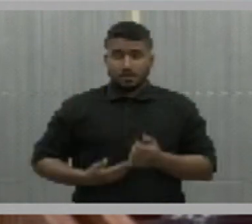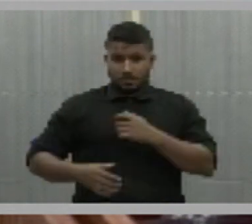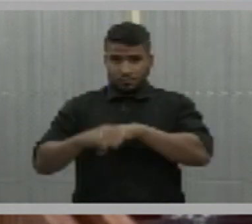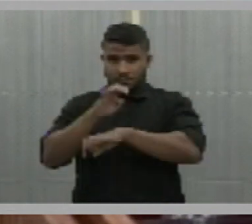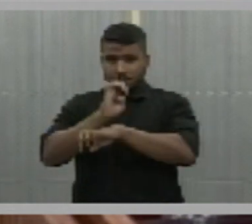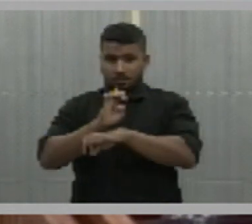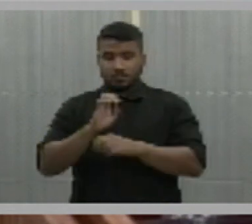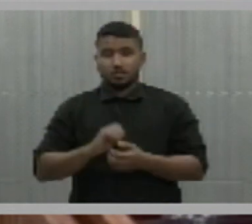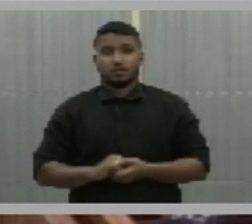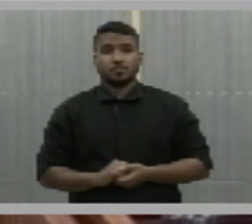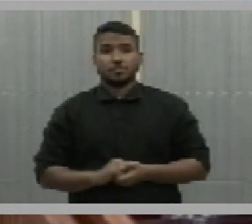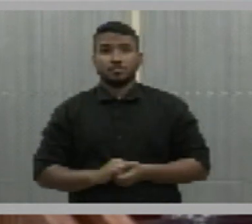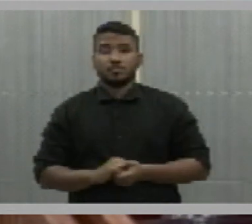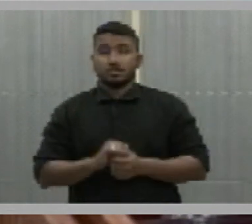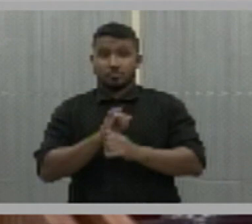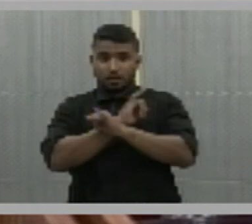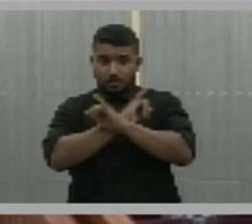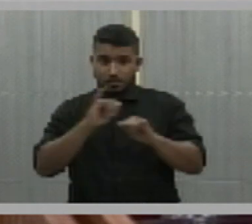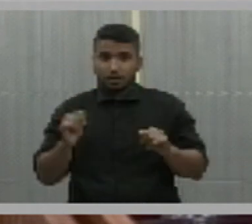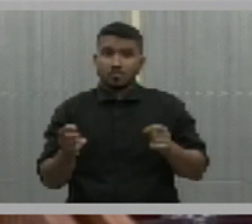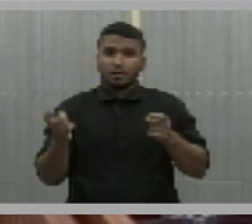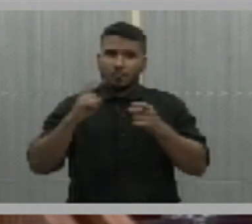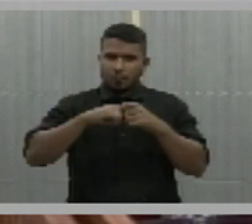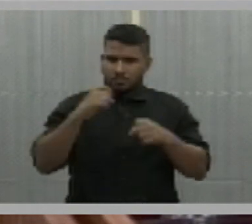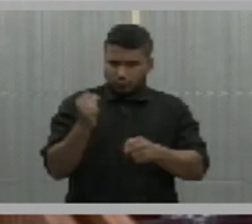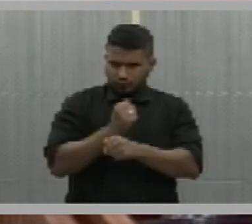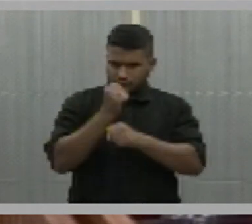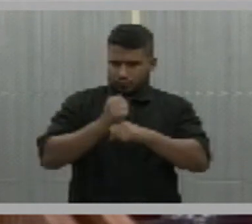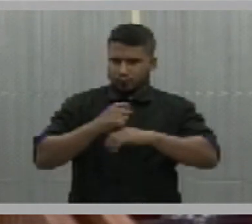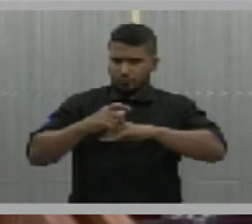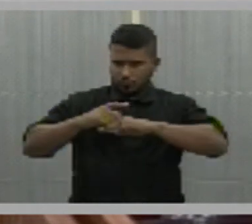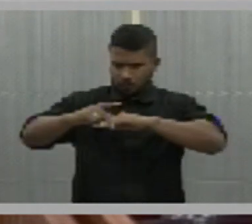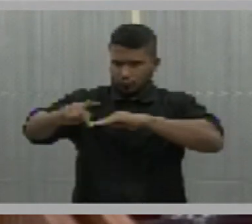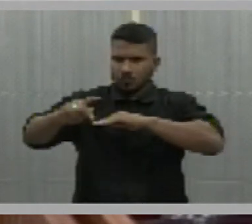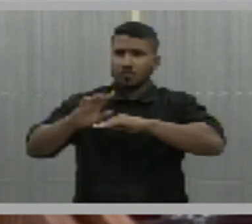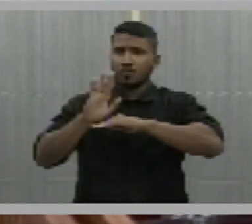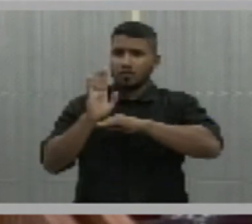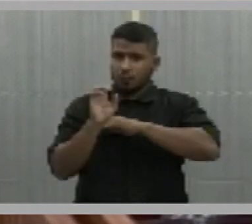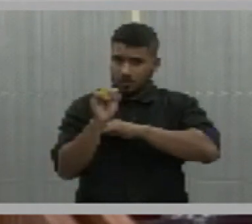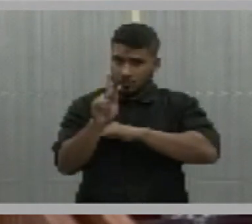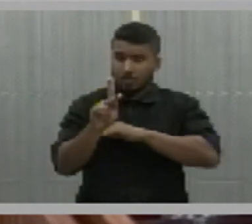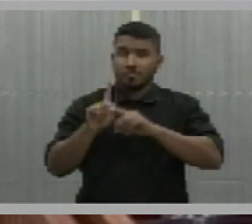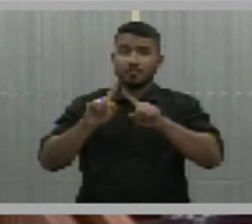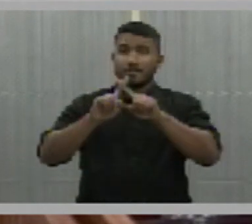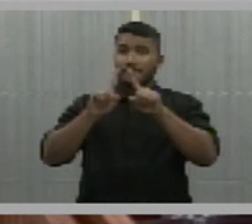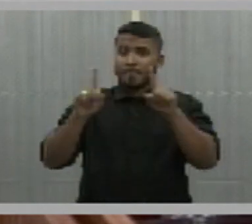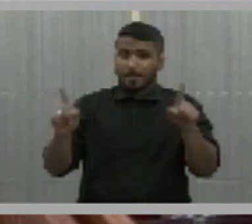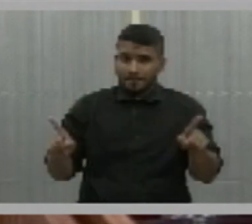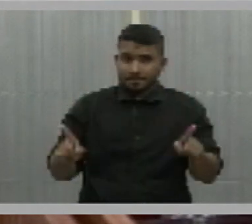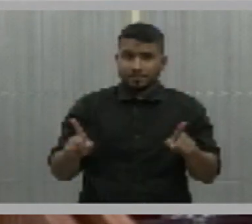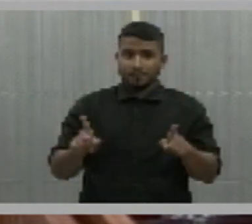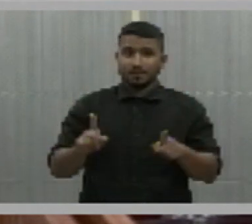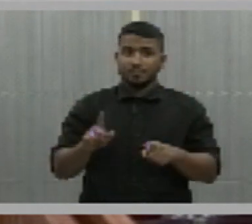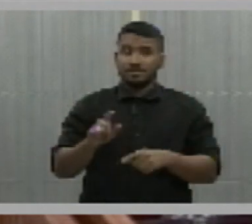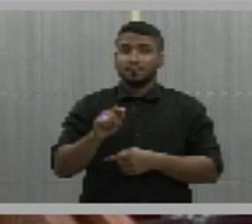Estado, ele anunciou a recuperação daquele trecho. Porém, o trecho ainda